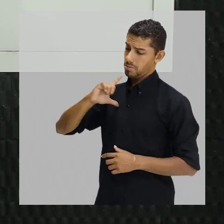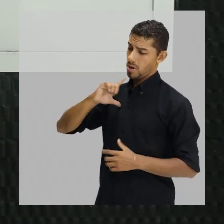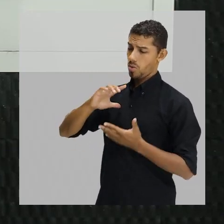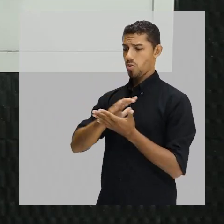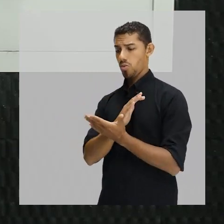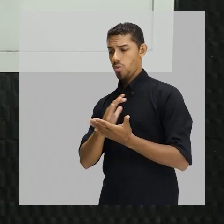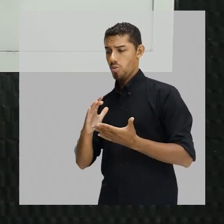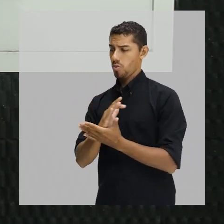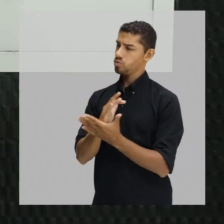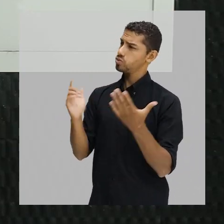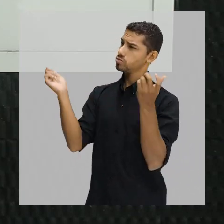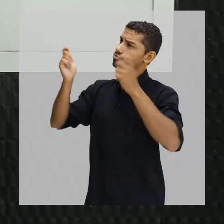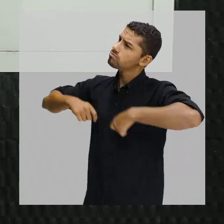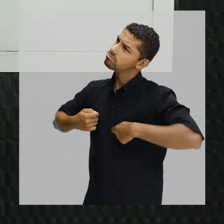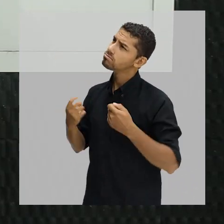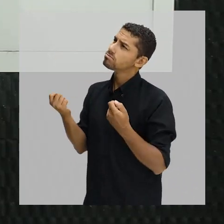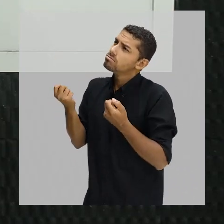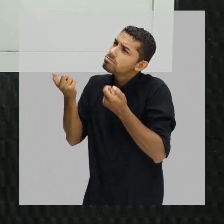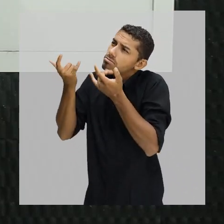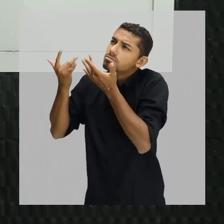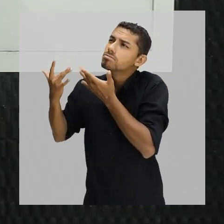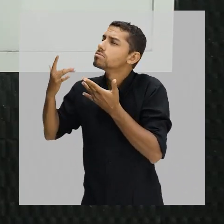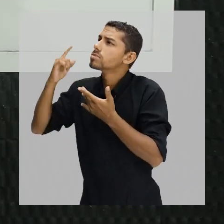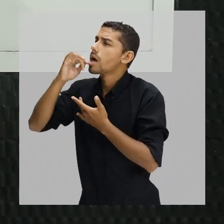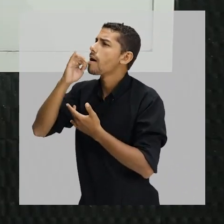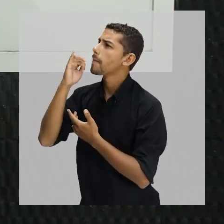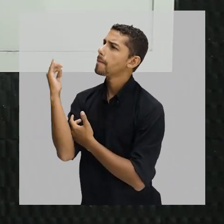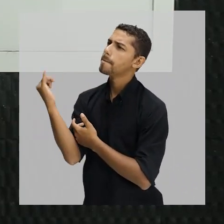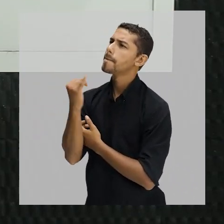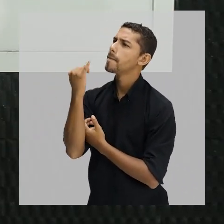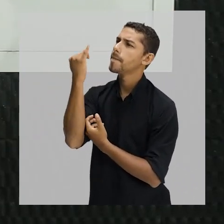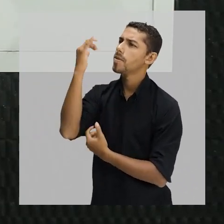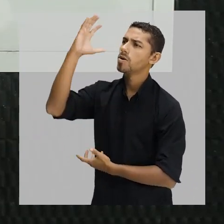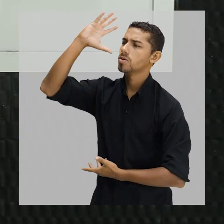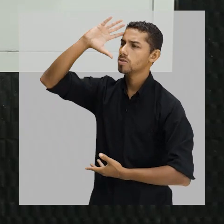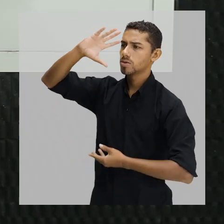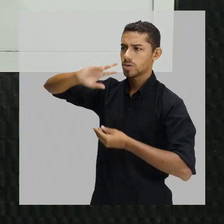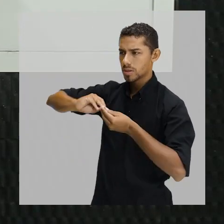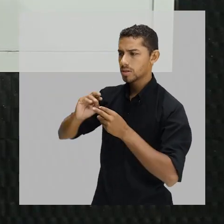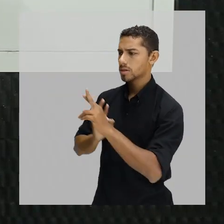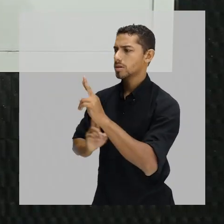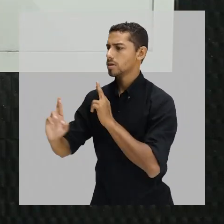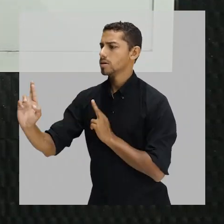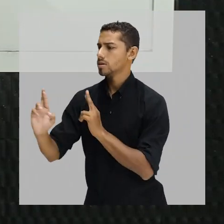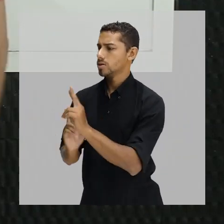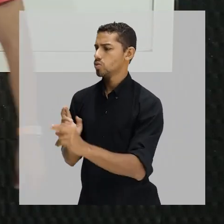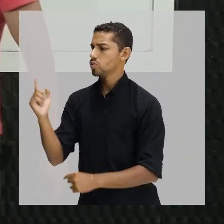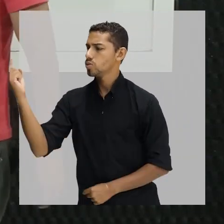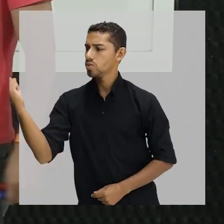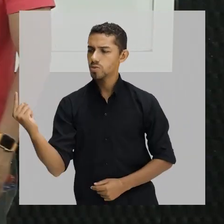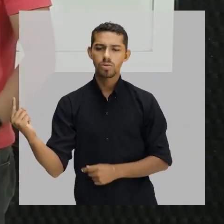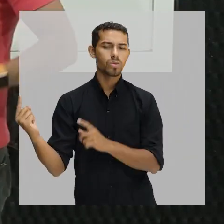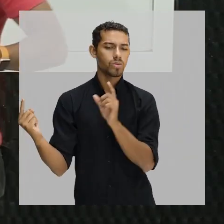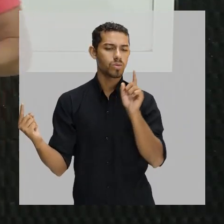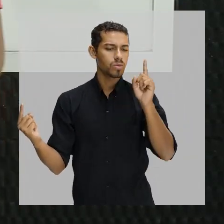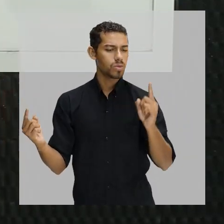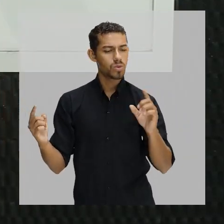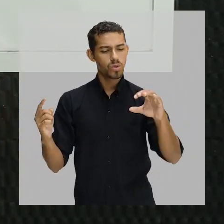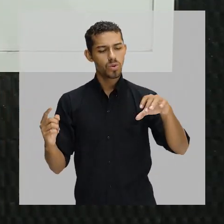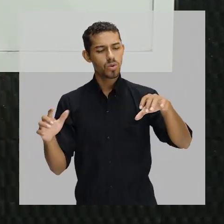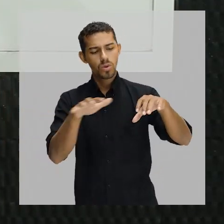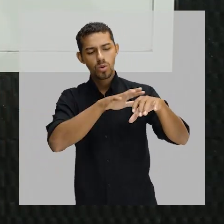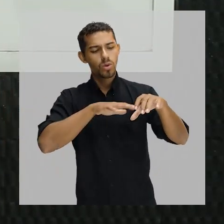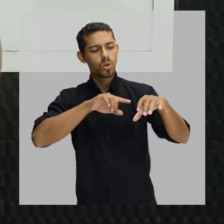algumas atitudes filosóficas que são consideradas importantes para que esta relação sujeito-objeto seja estabelecida. Como é que